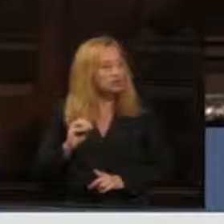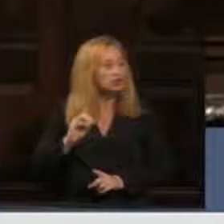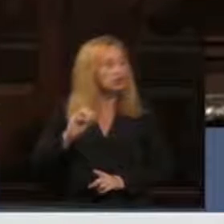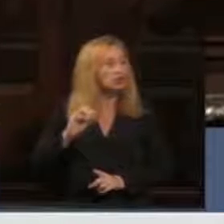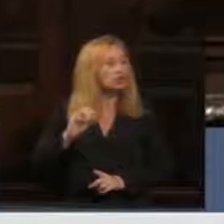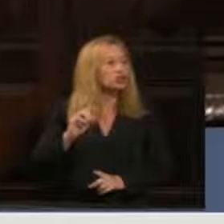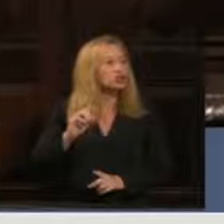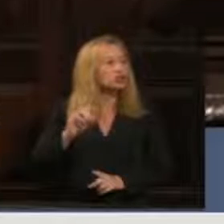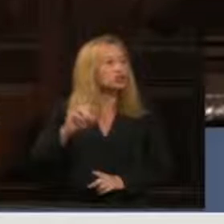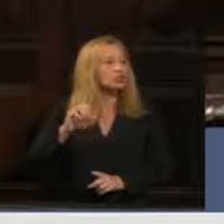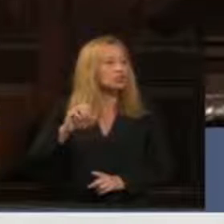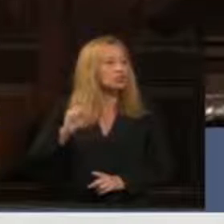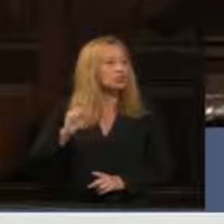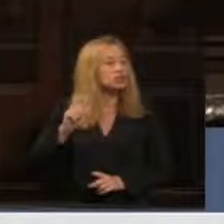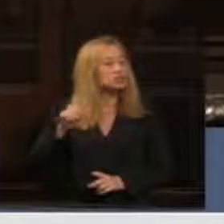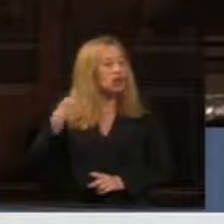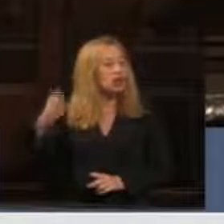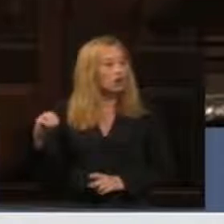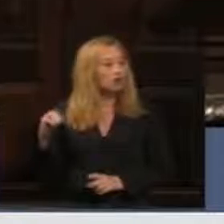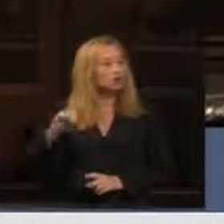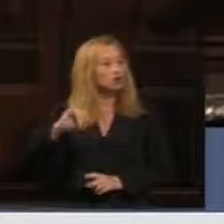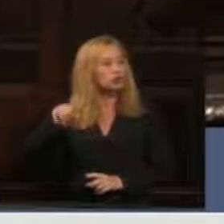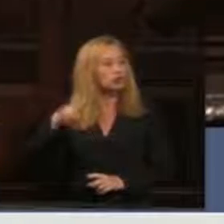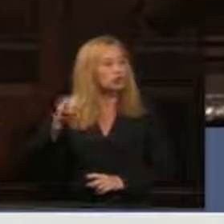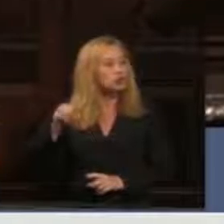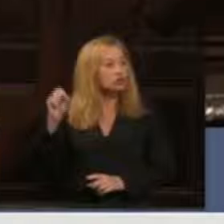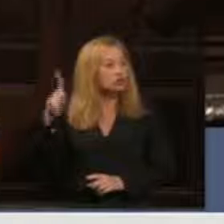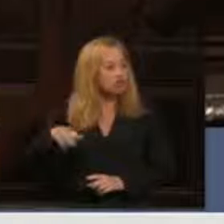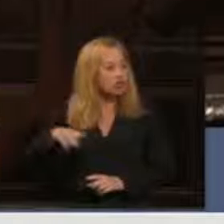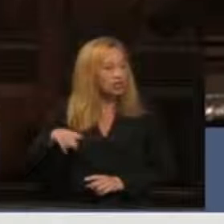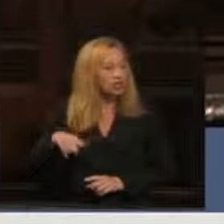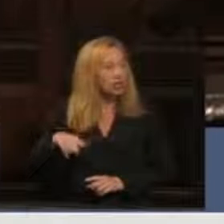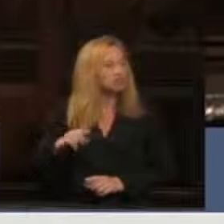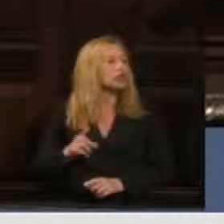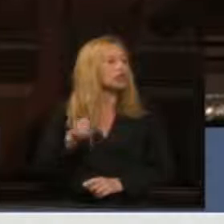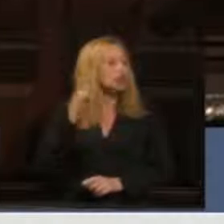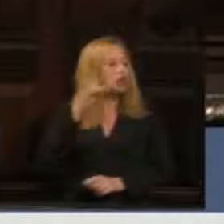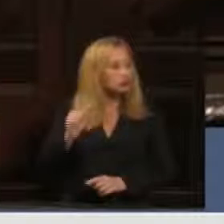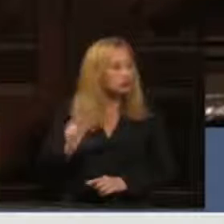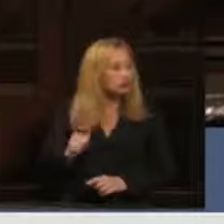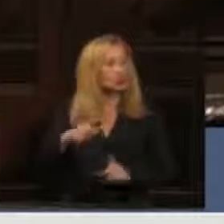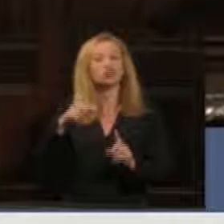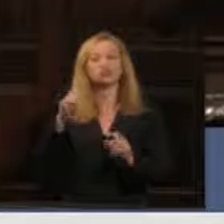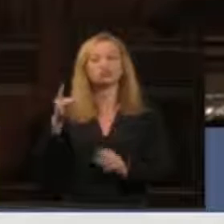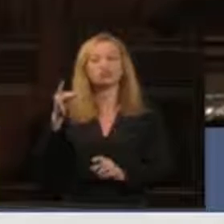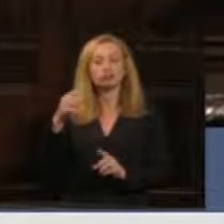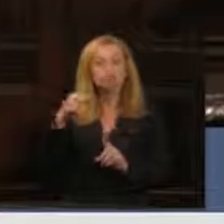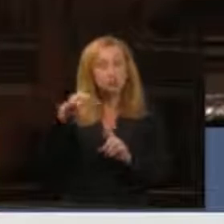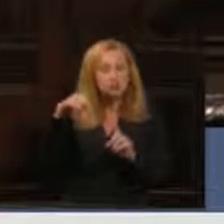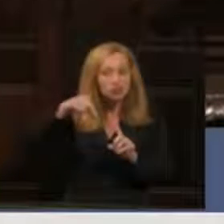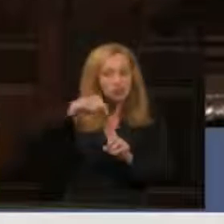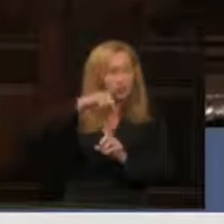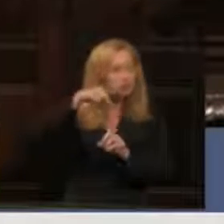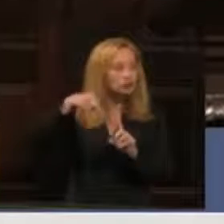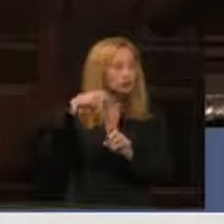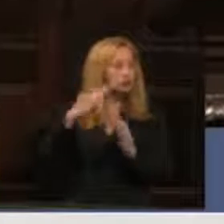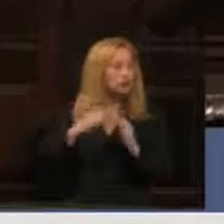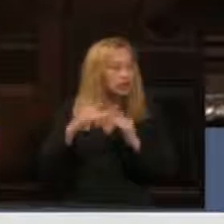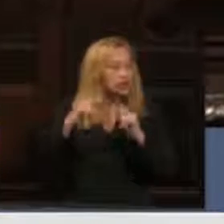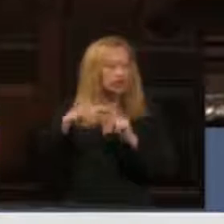José. Dia de São José é um dia de um santo da